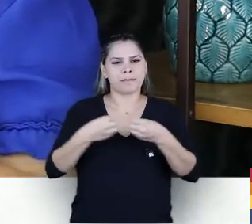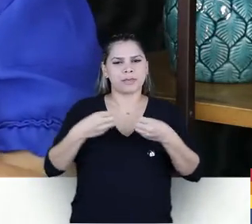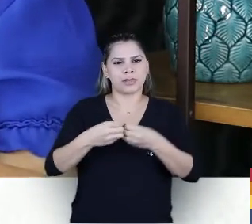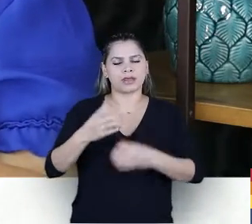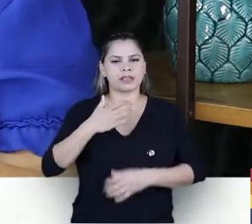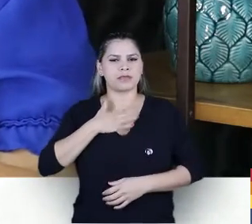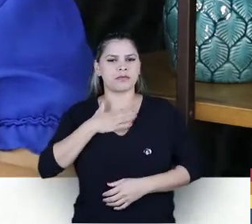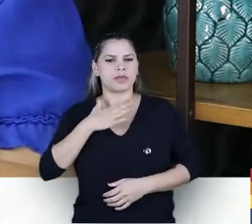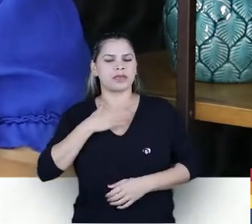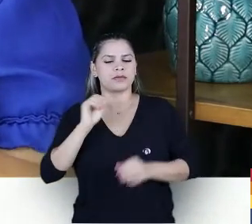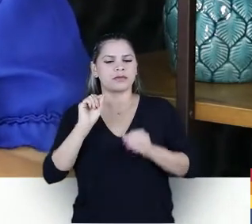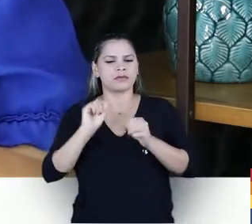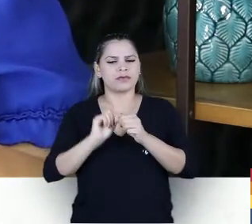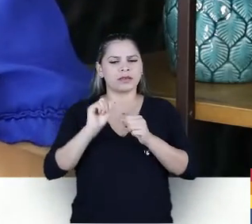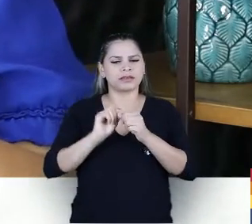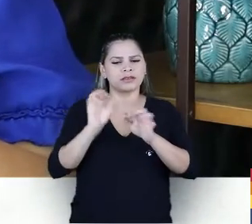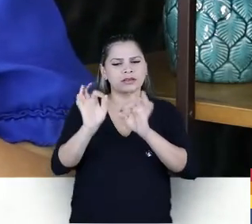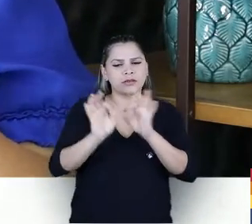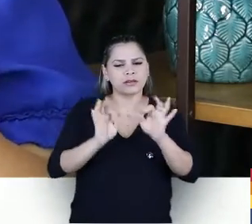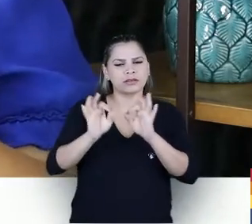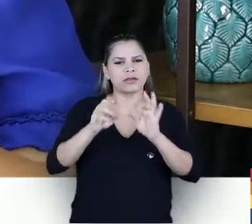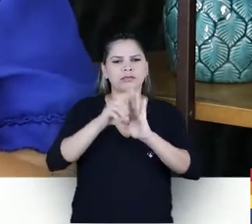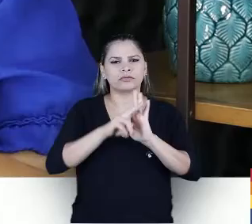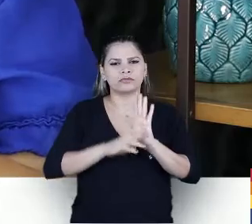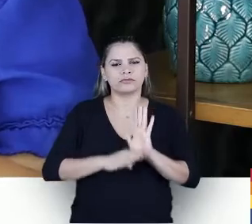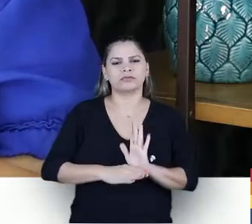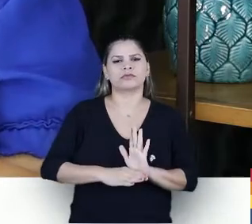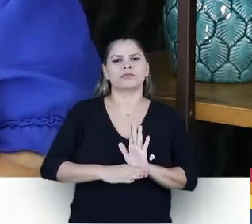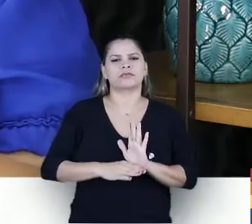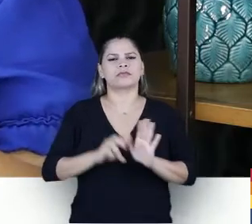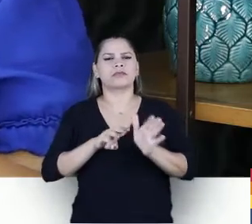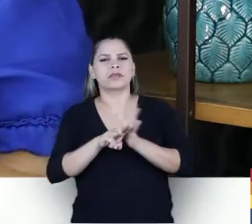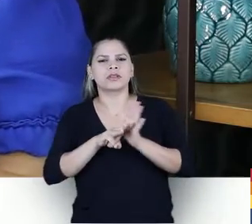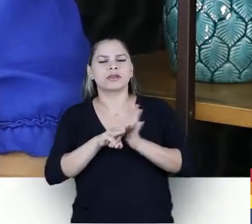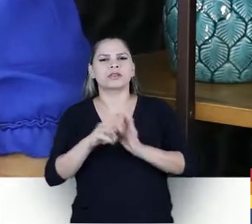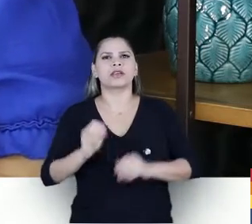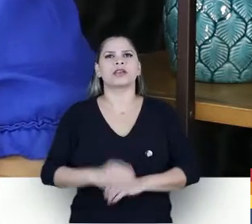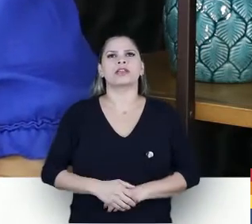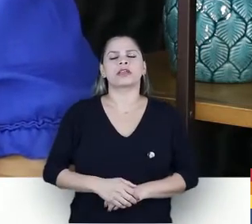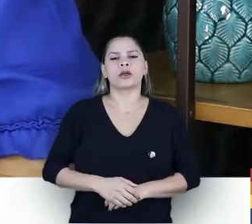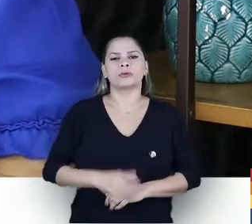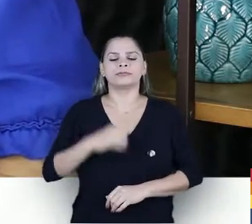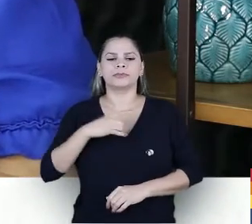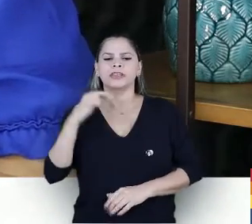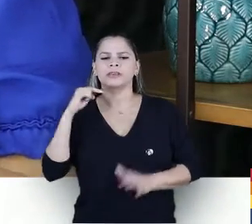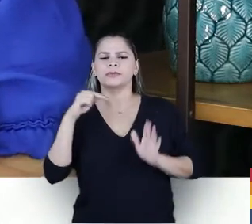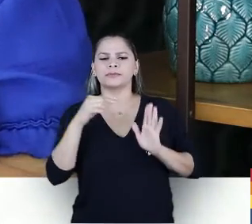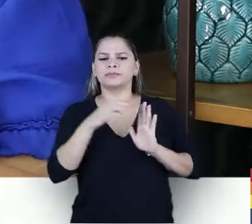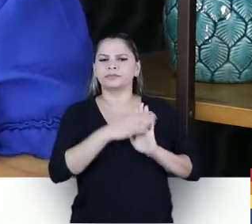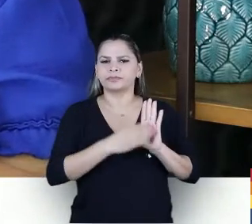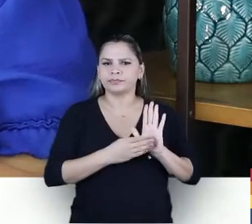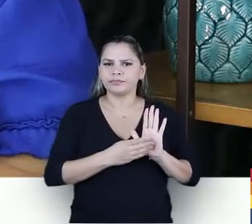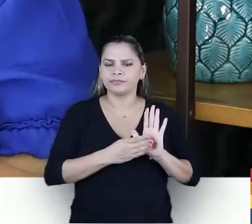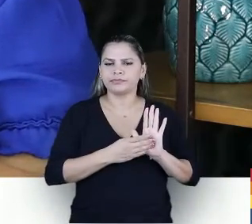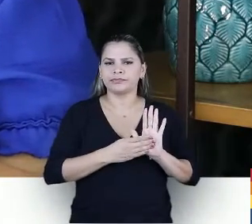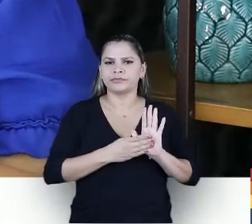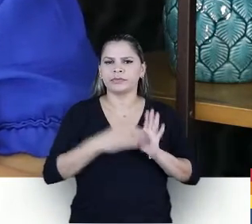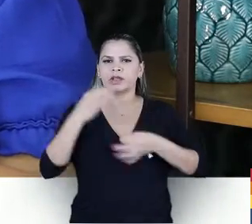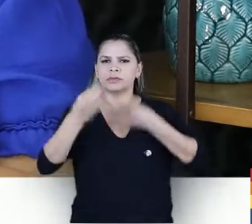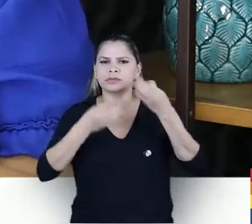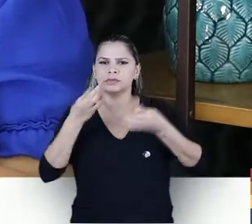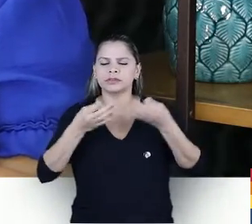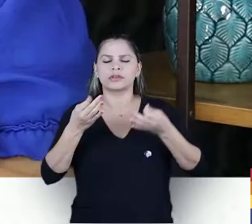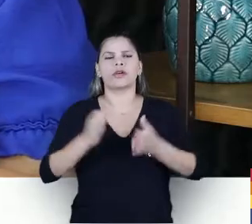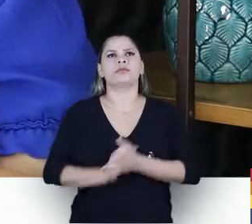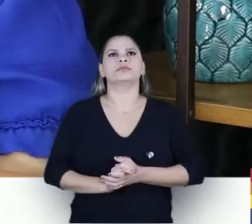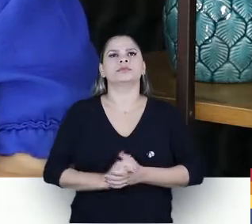que poderia ser ida ao museu. Por exemplo, os estudantes aqui em São Luís, nós temos o Museu